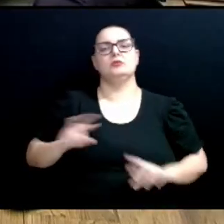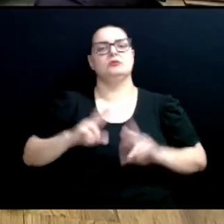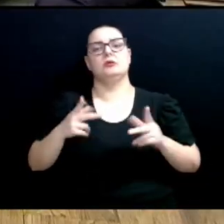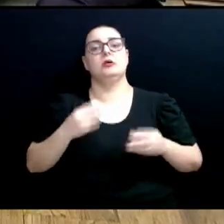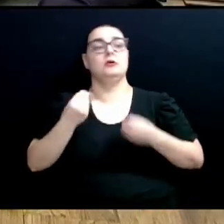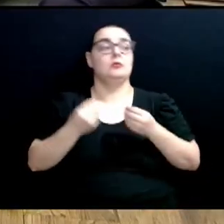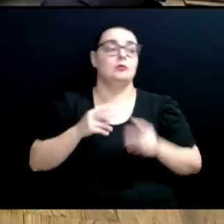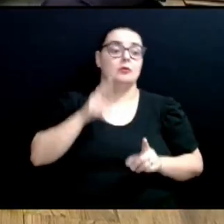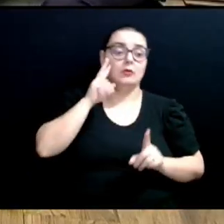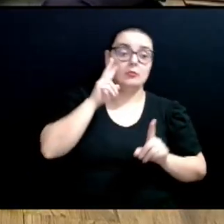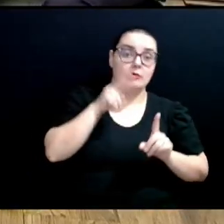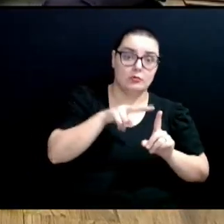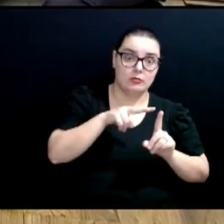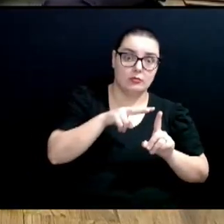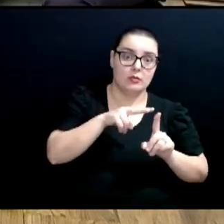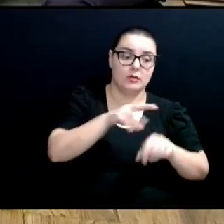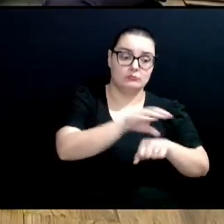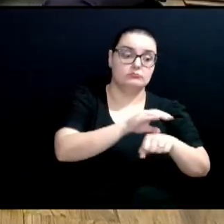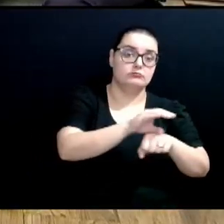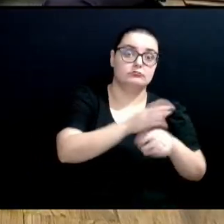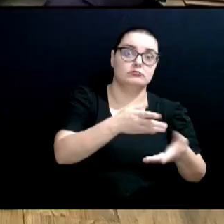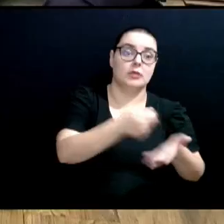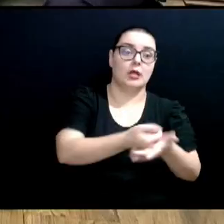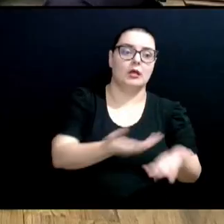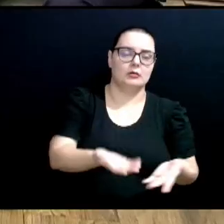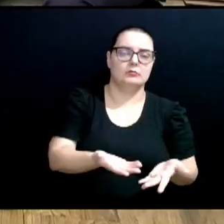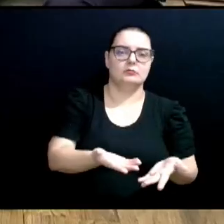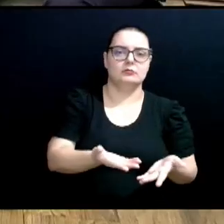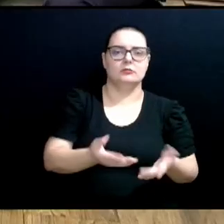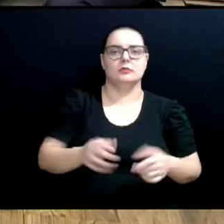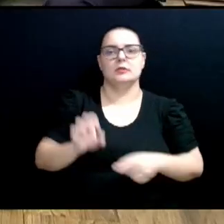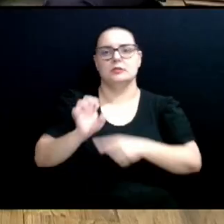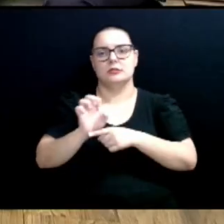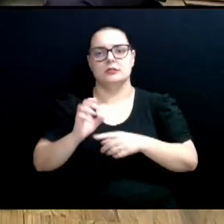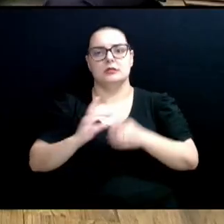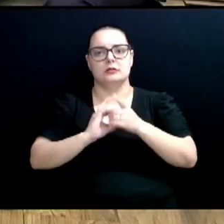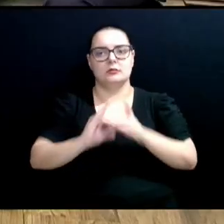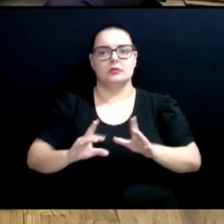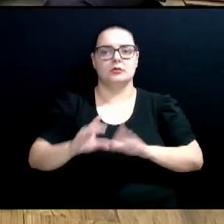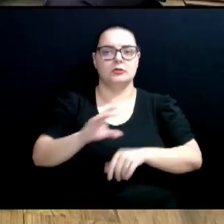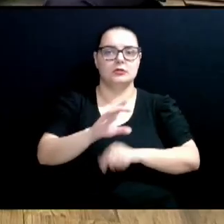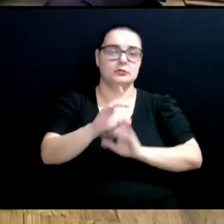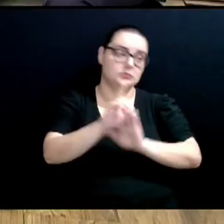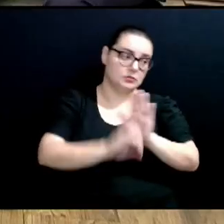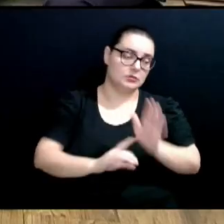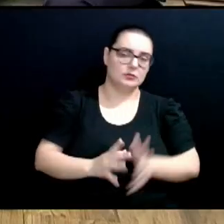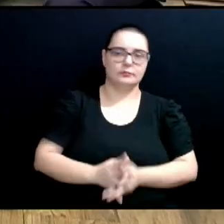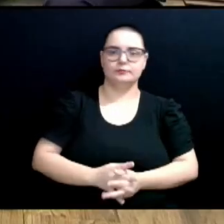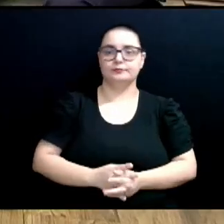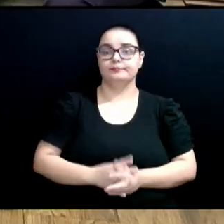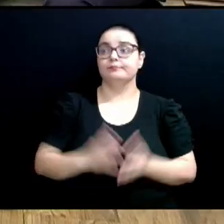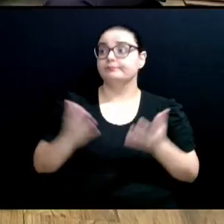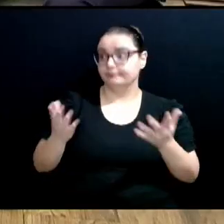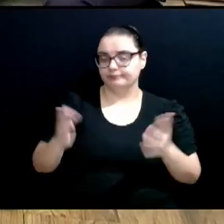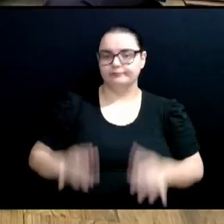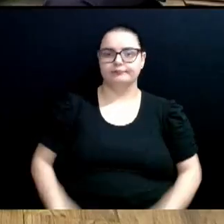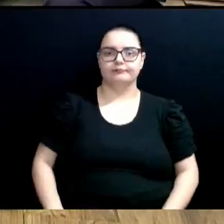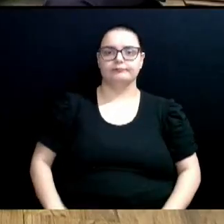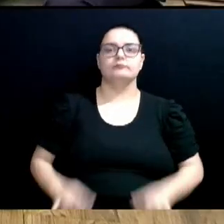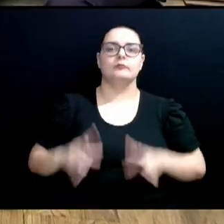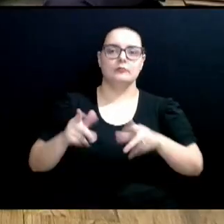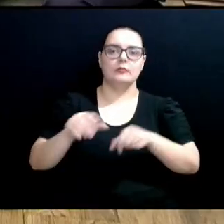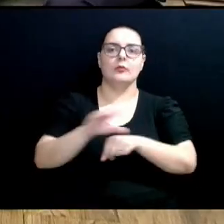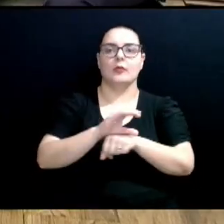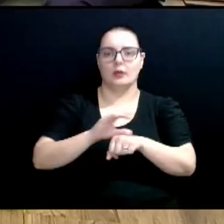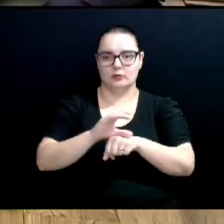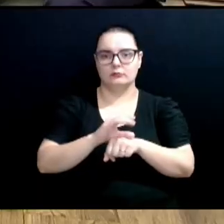Constituição brasileira na garantia deste Estado democrático de direito? Então, toda a Constituição ela expressa muito o